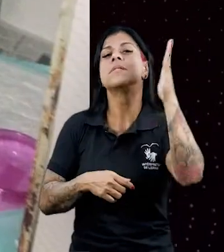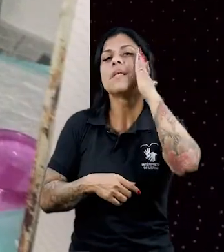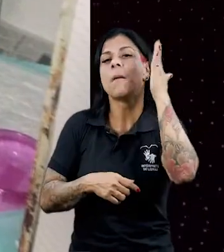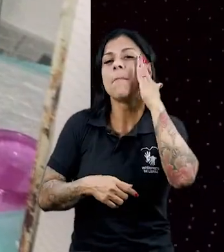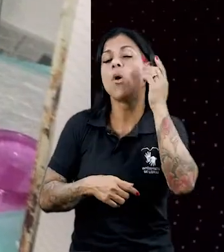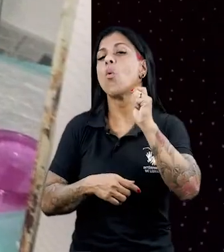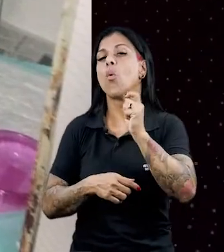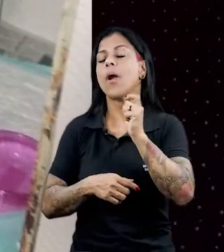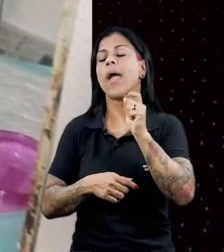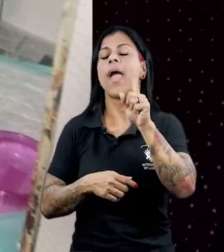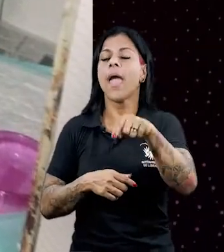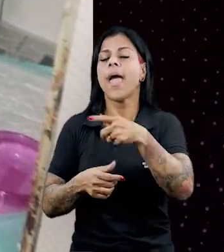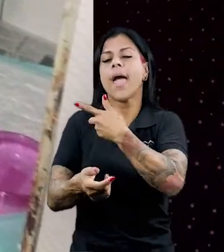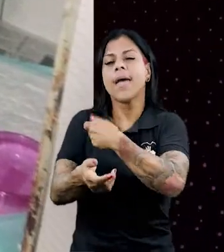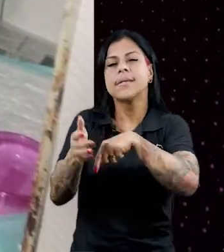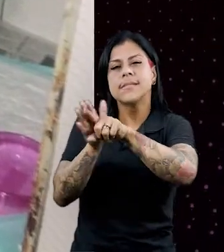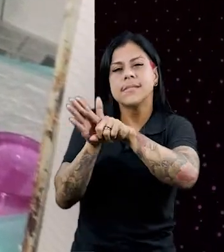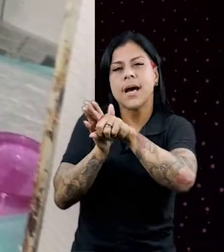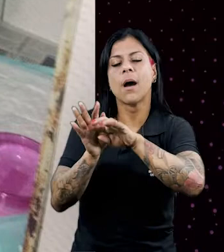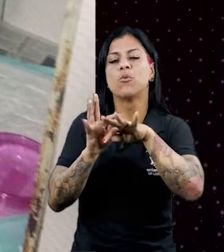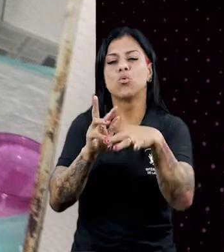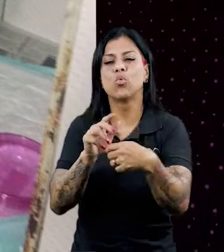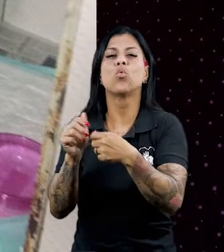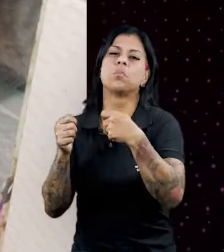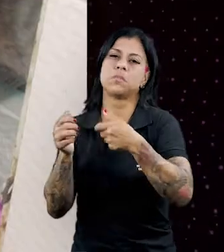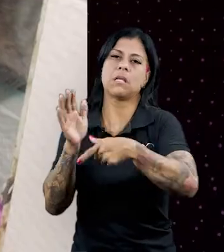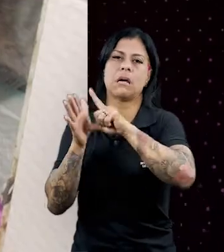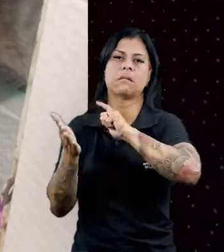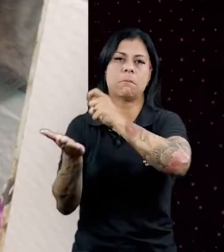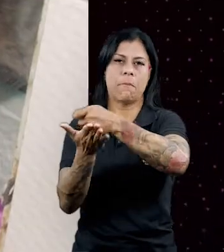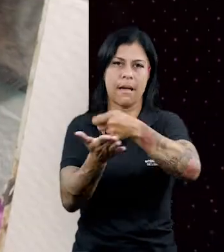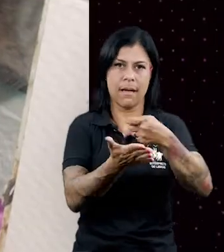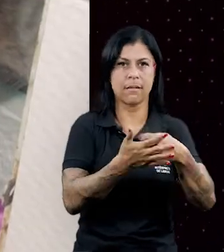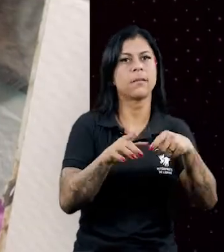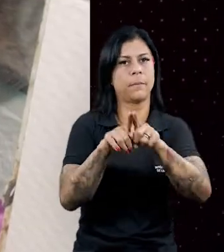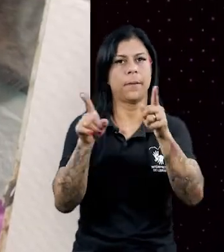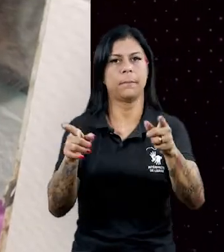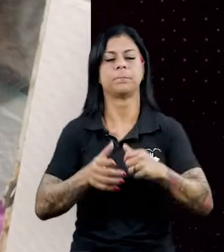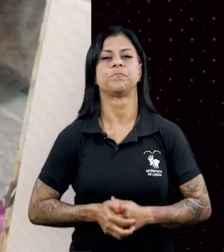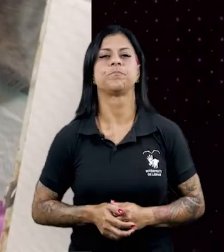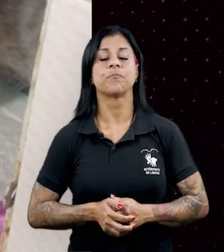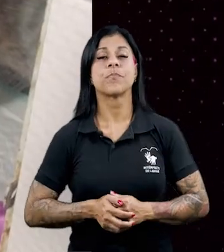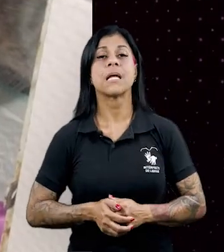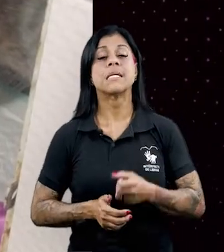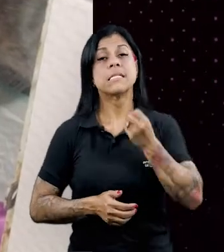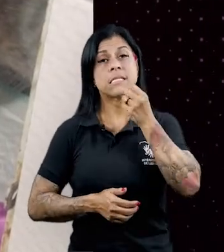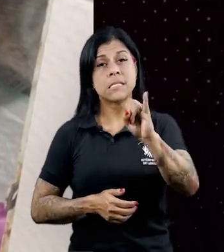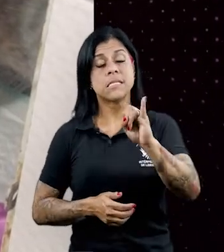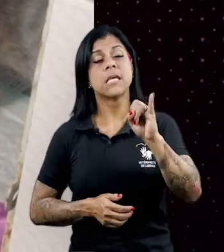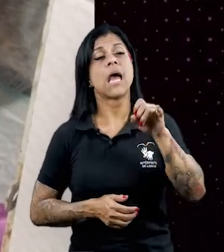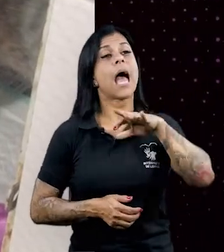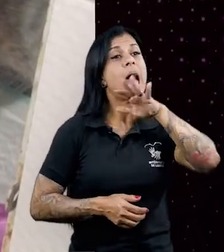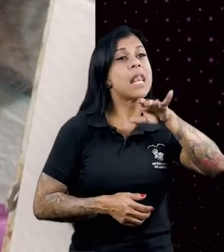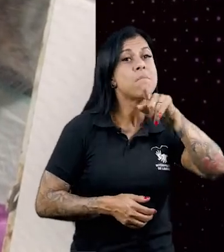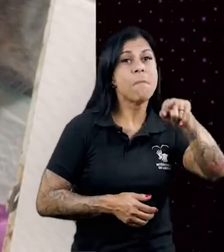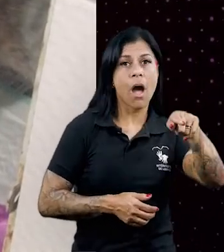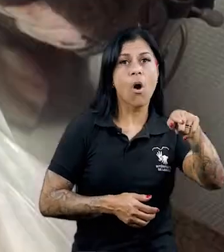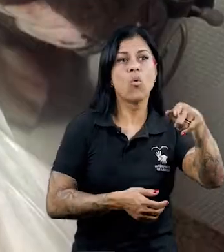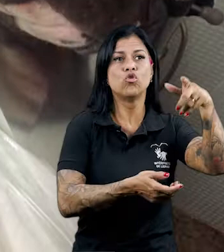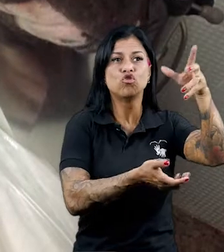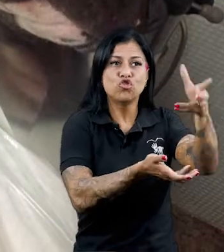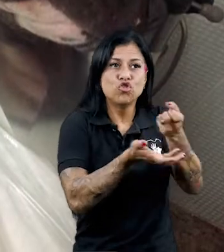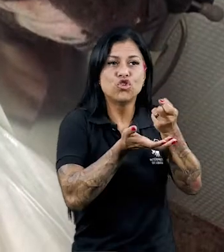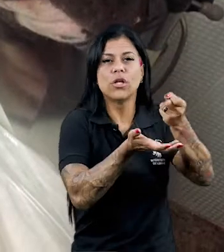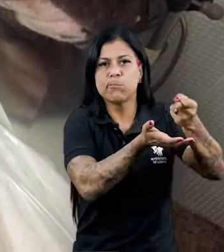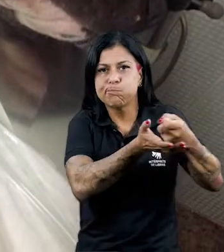serviço, insumos, exames, logística, processamento e armazenamento das bolsas. Quanto ao pet doador,